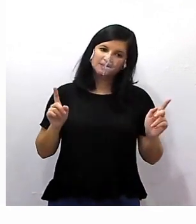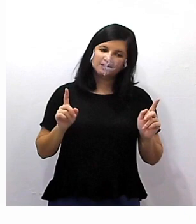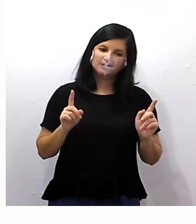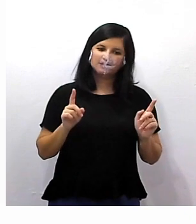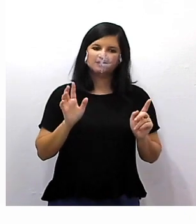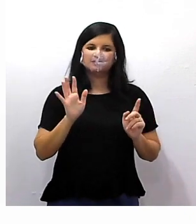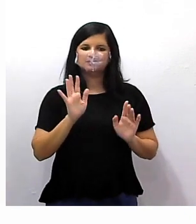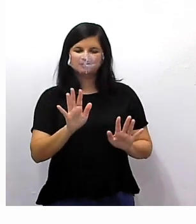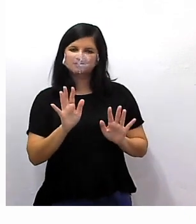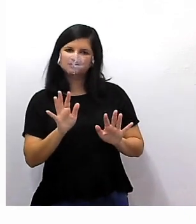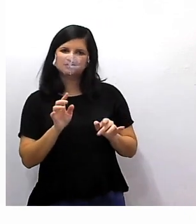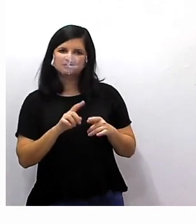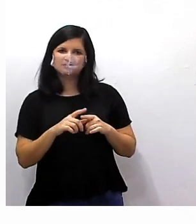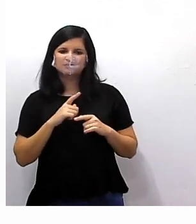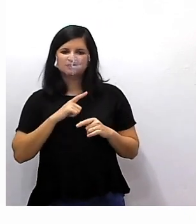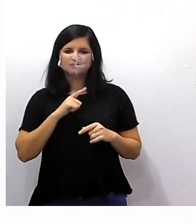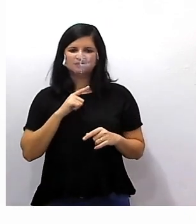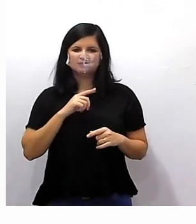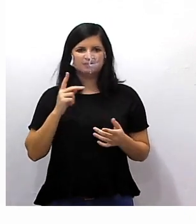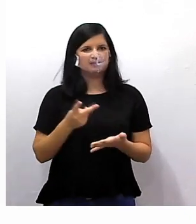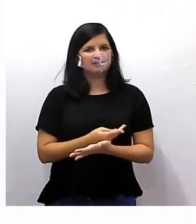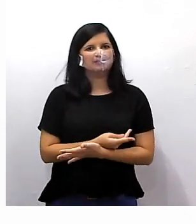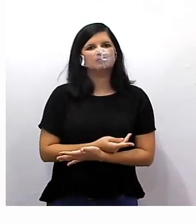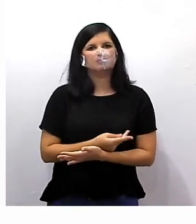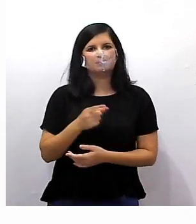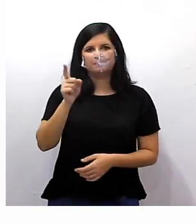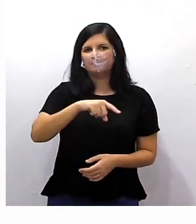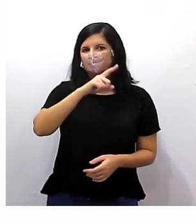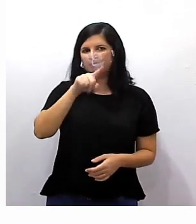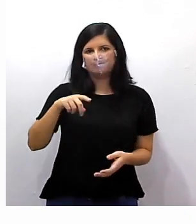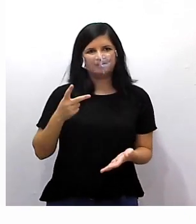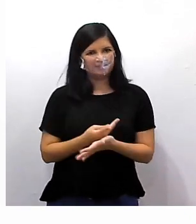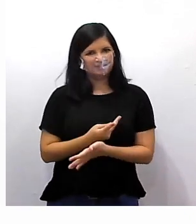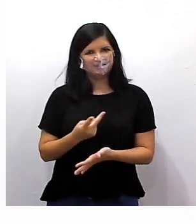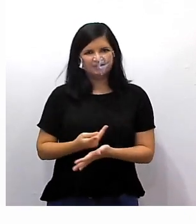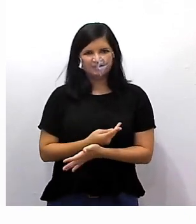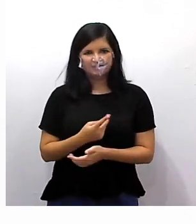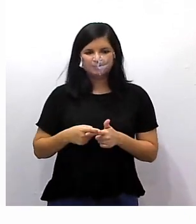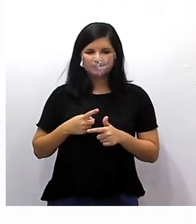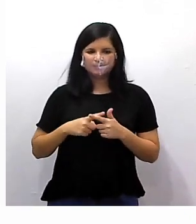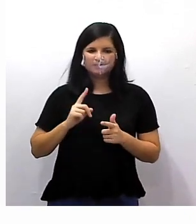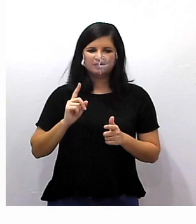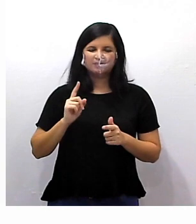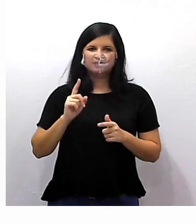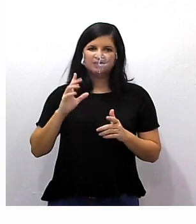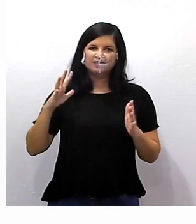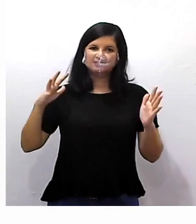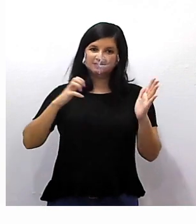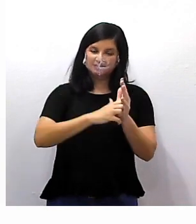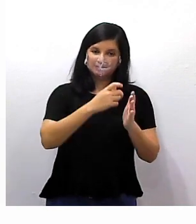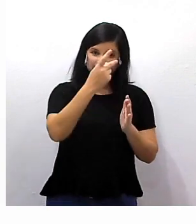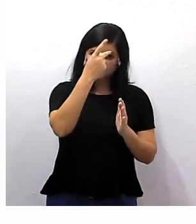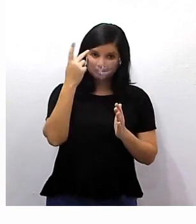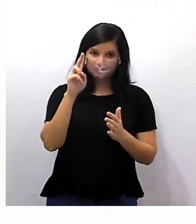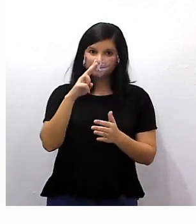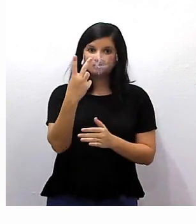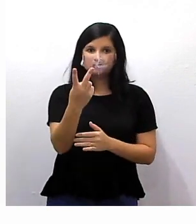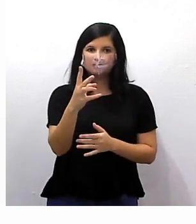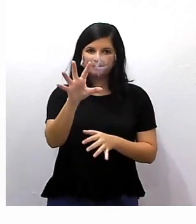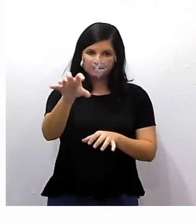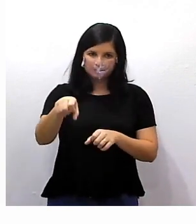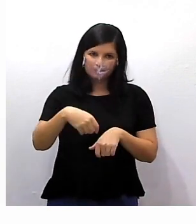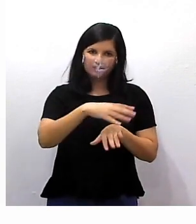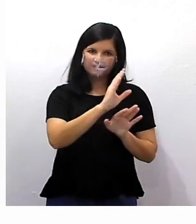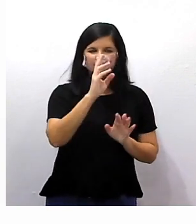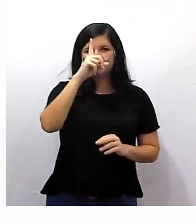Nesse caso, a gente tem um erro aí na marcação da questão, tá? Porque depois do acidente, duas pessoas foram levadas ao hospital. A gente